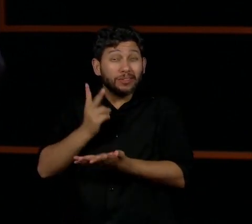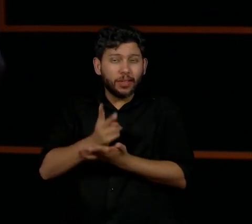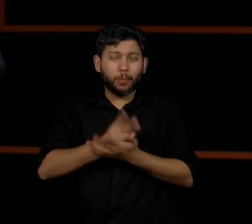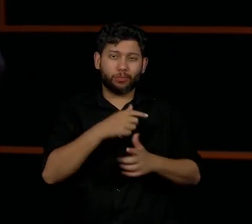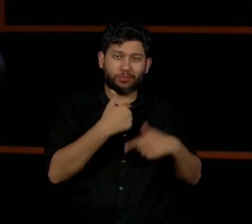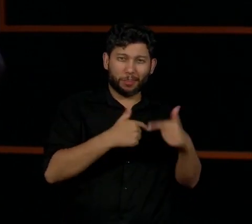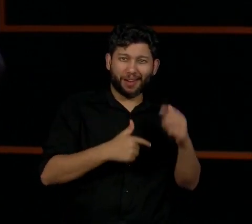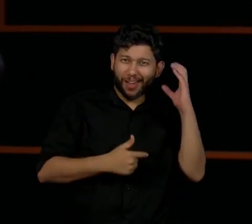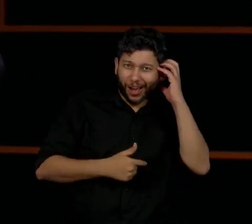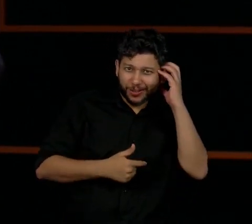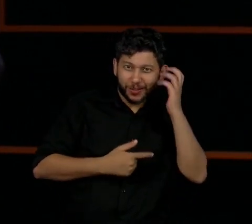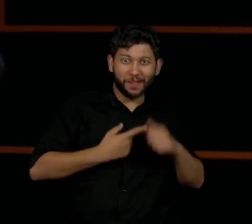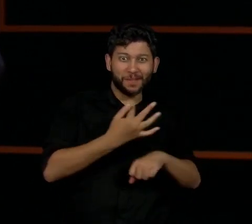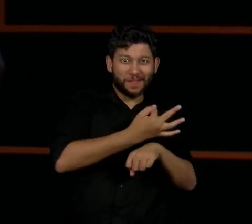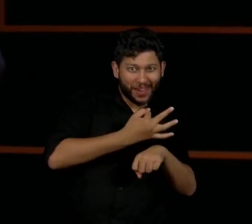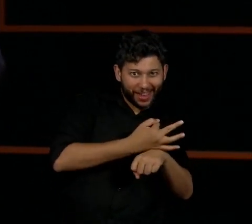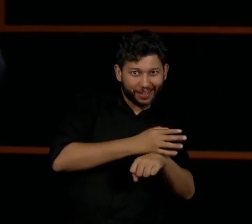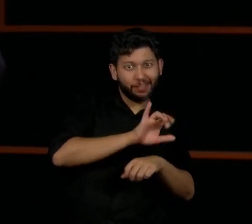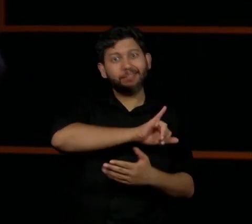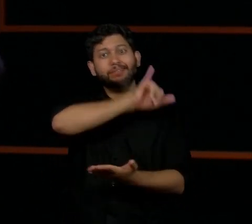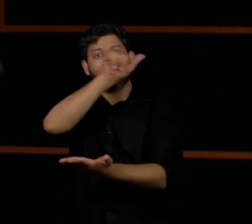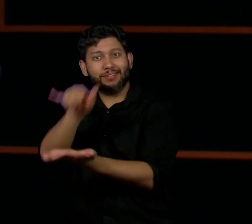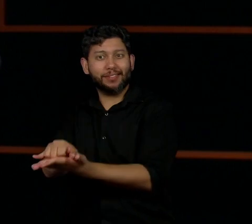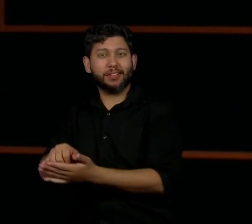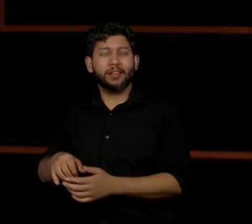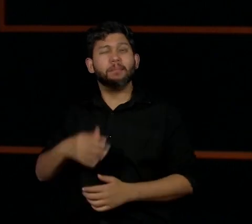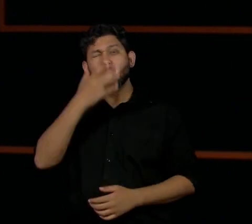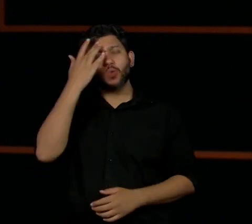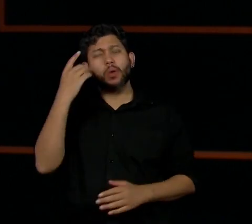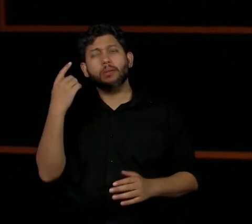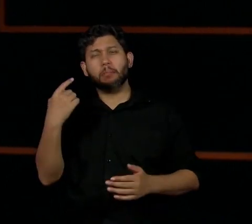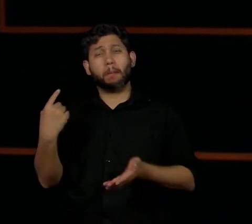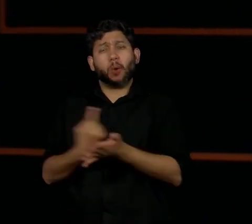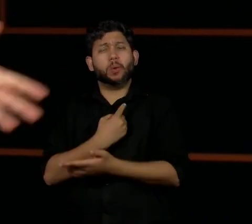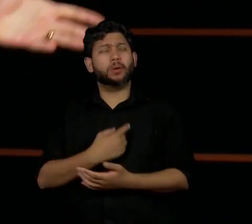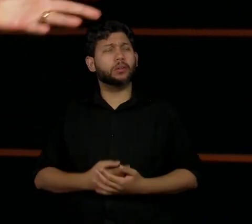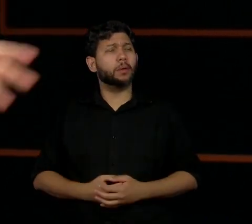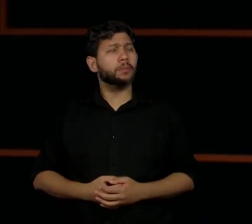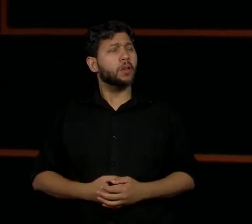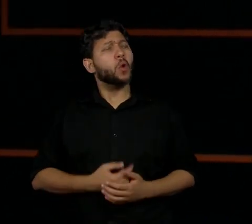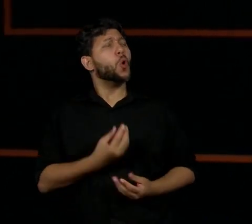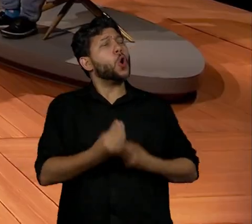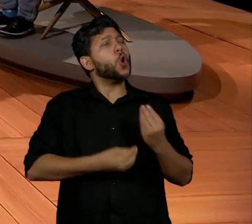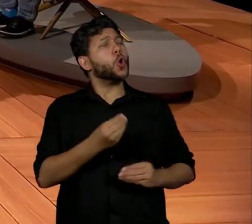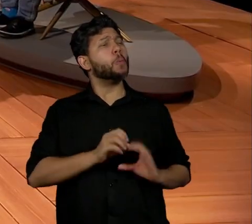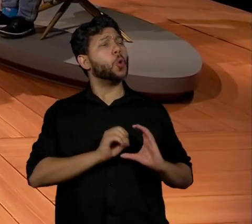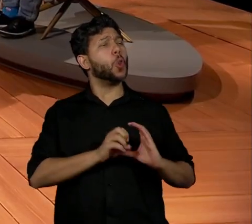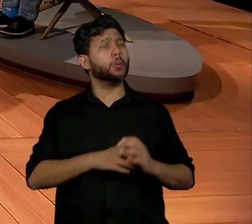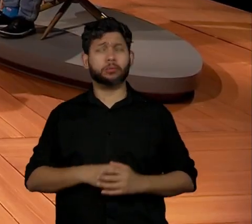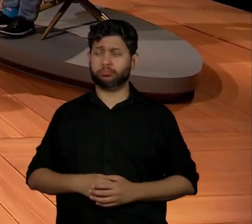rádios, da rádio. As pessoas no Ceará perguntando, e como é que está lá na Globo? Eu digo, contratado, né?